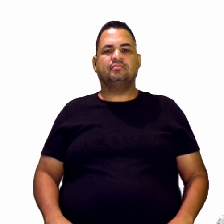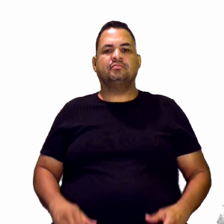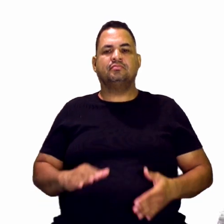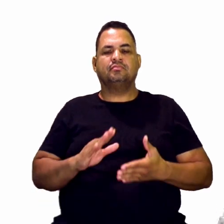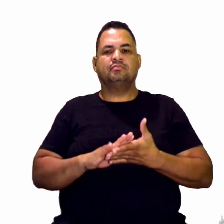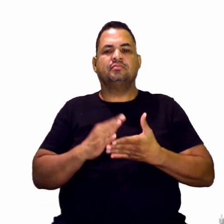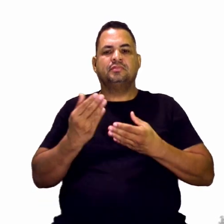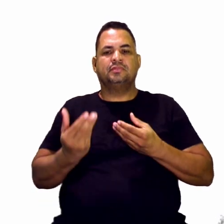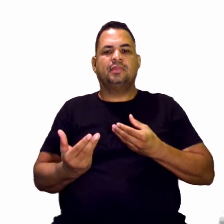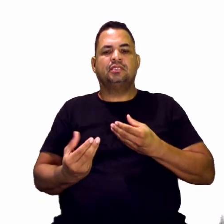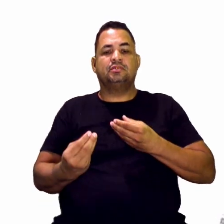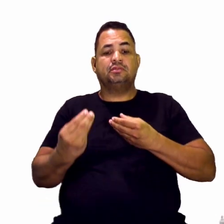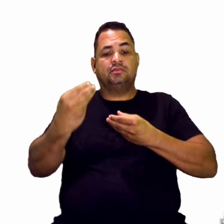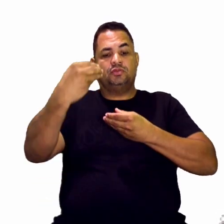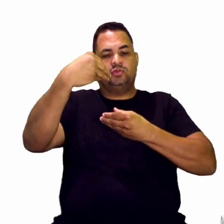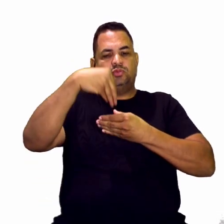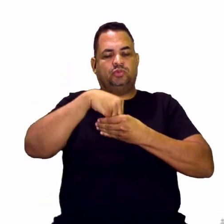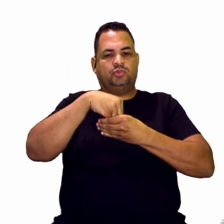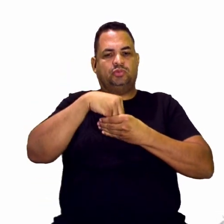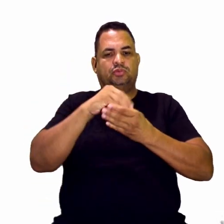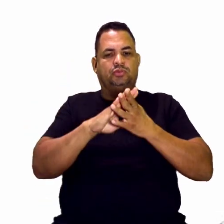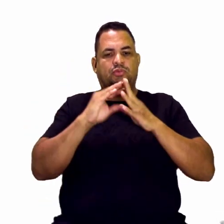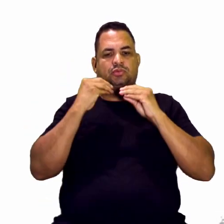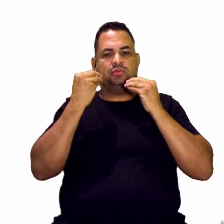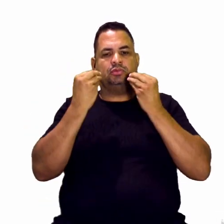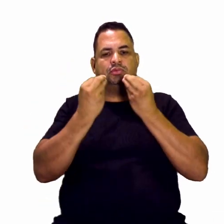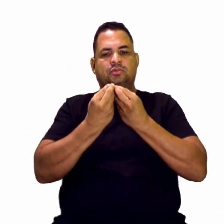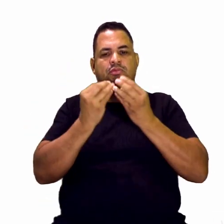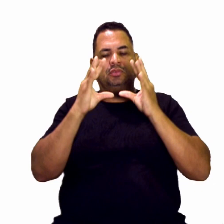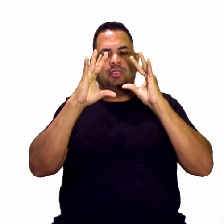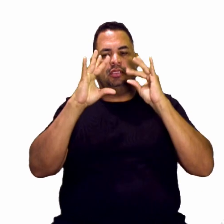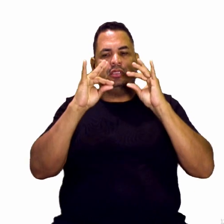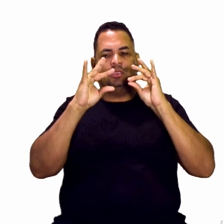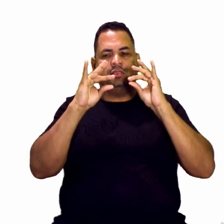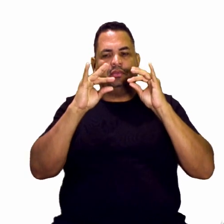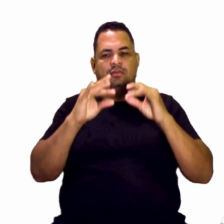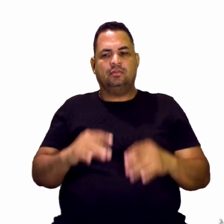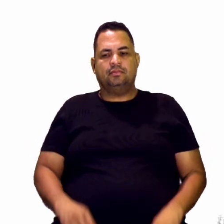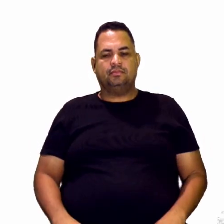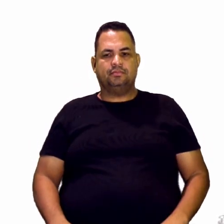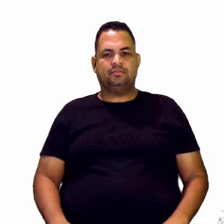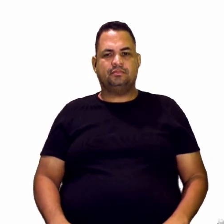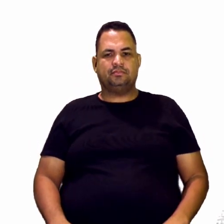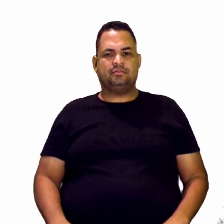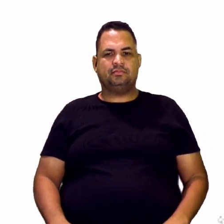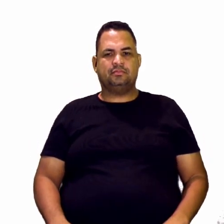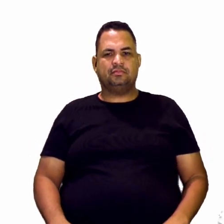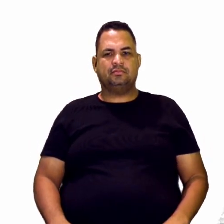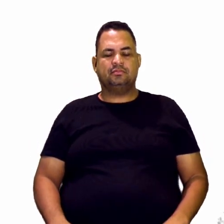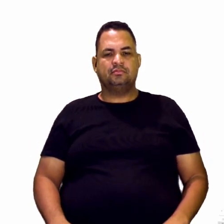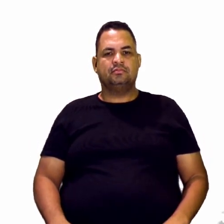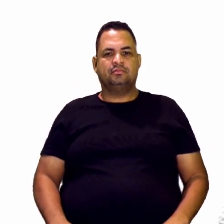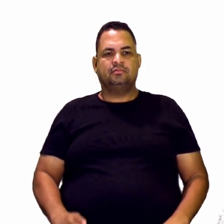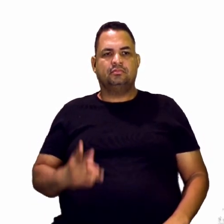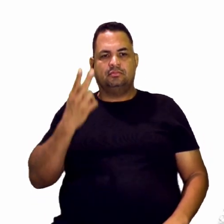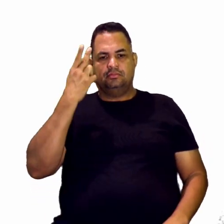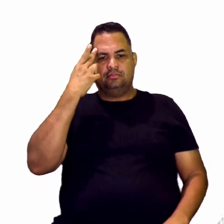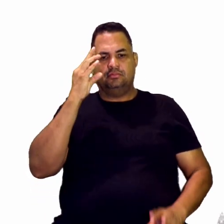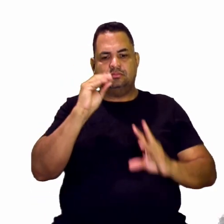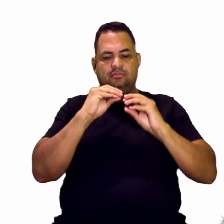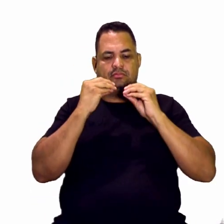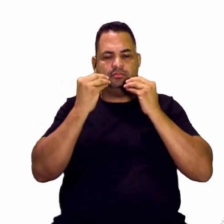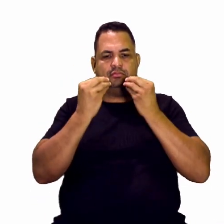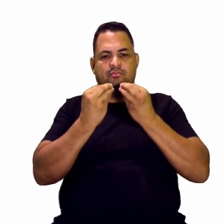colocando para dentro, engolindo, digamos assim, substâncias líquidas, tá bom? E a endocitose geralmente é com